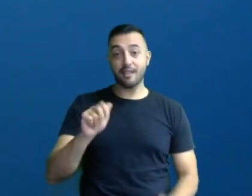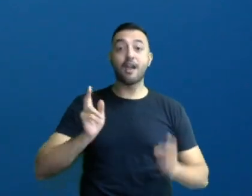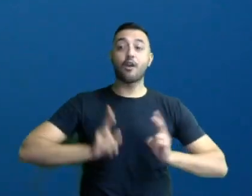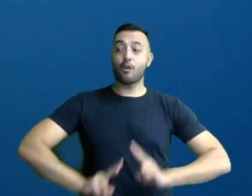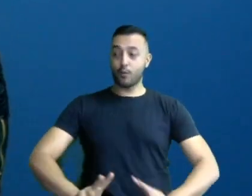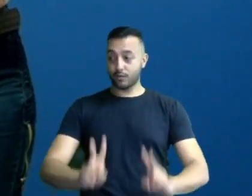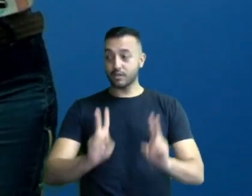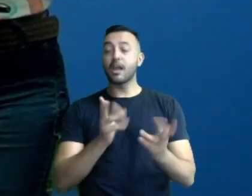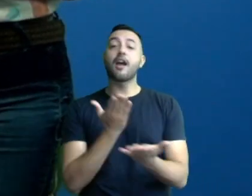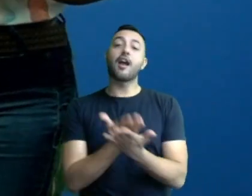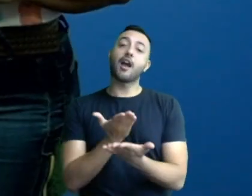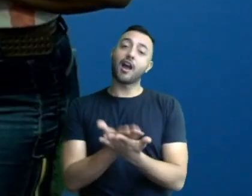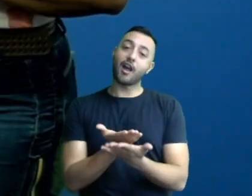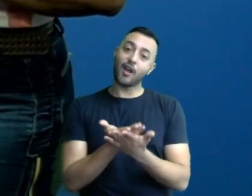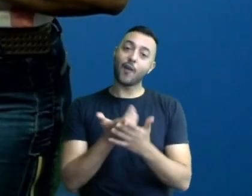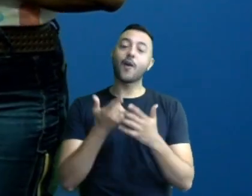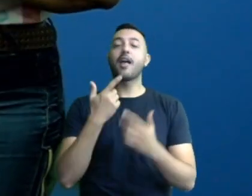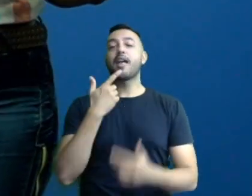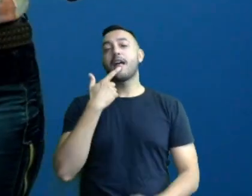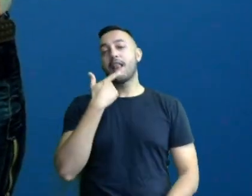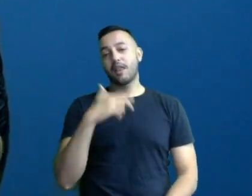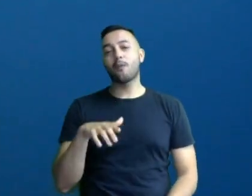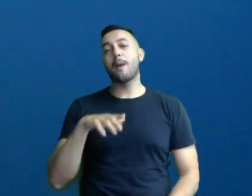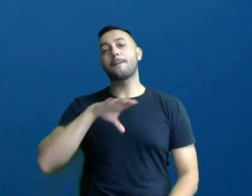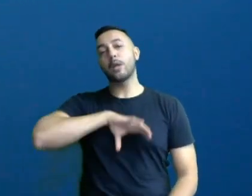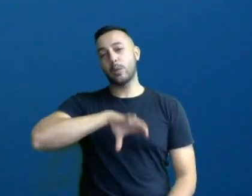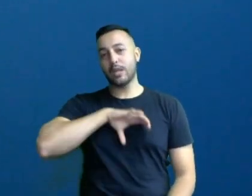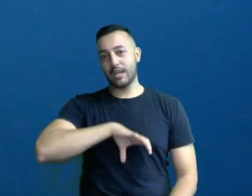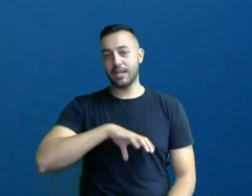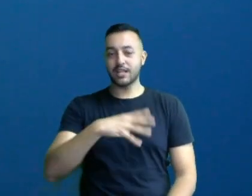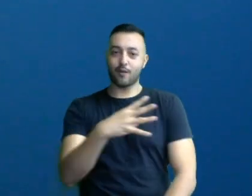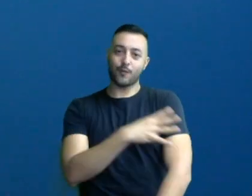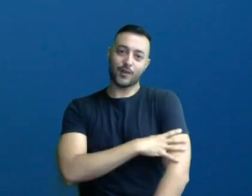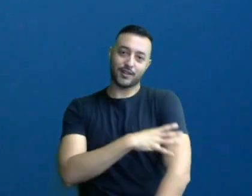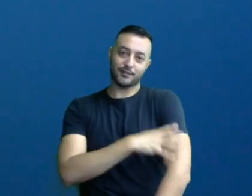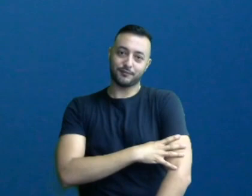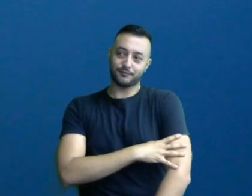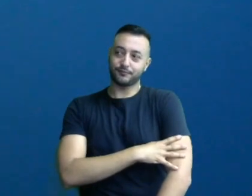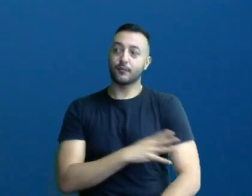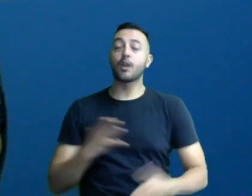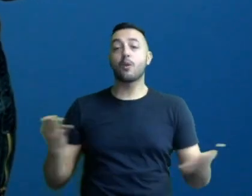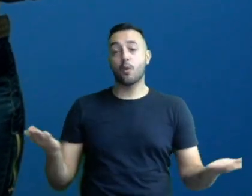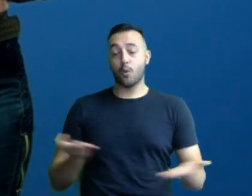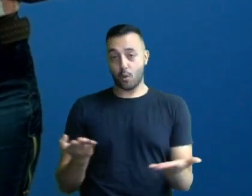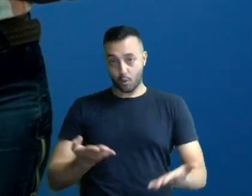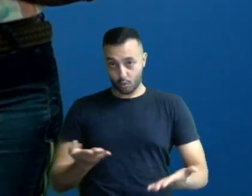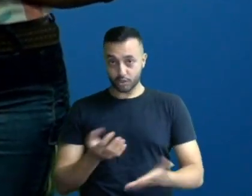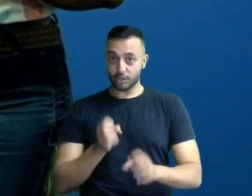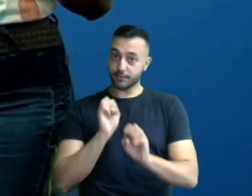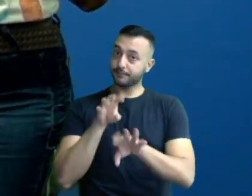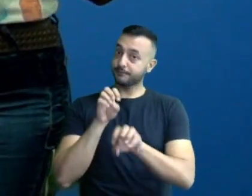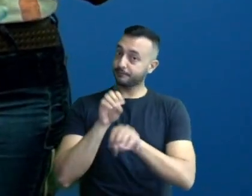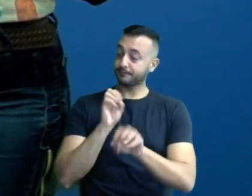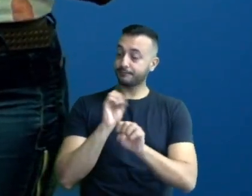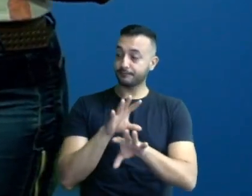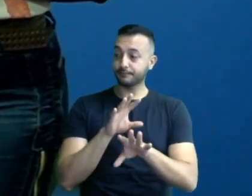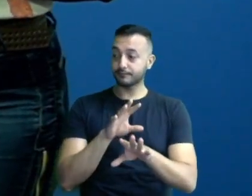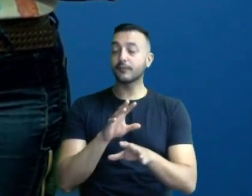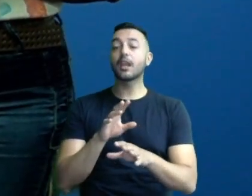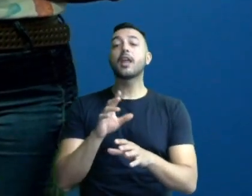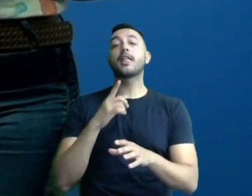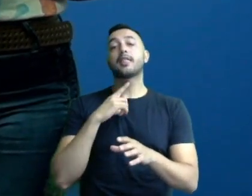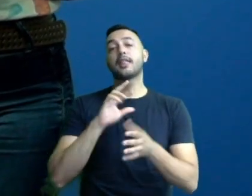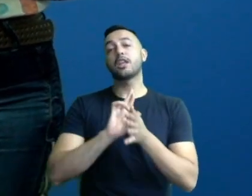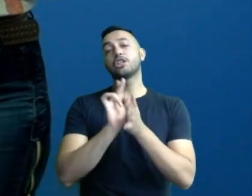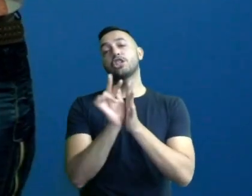vamos dar continuidade às nossas aulas de língua portuguesa do 4º ano. Hoje nós vamos trabalhar sobre